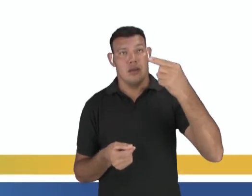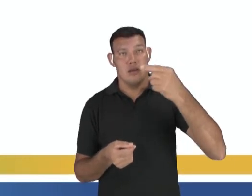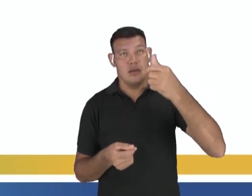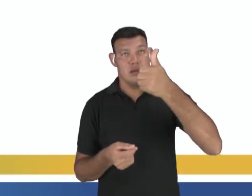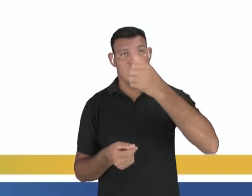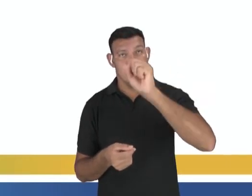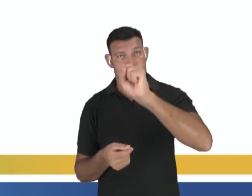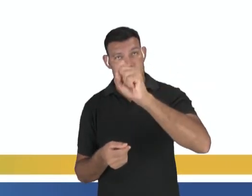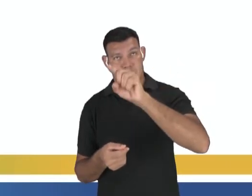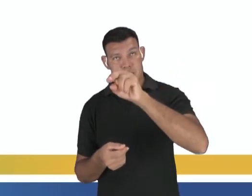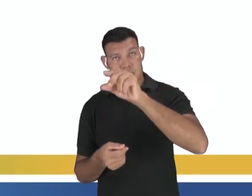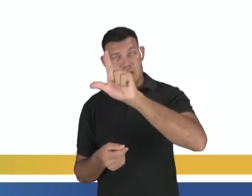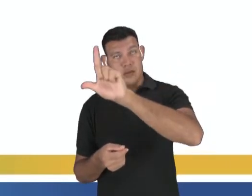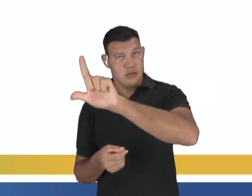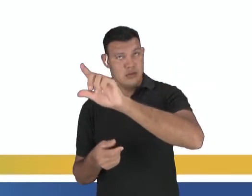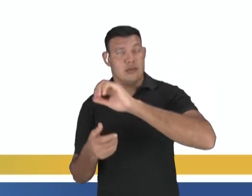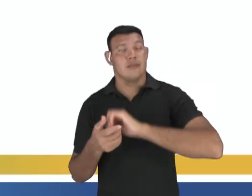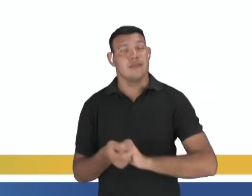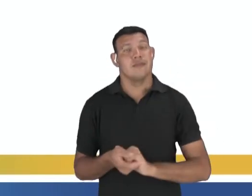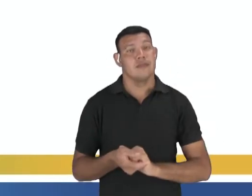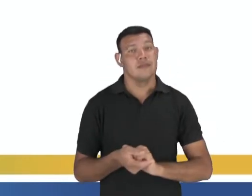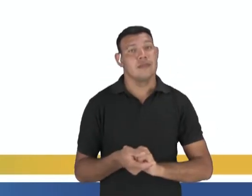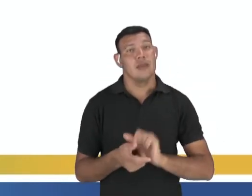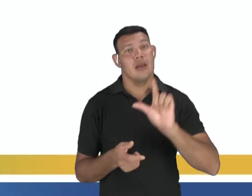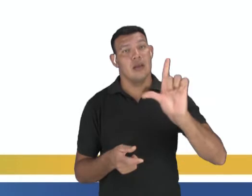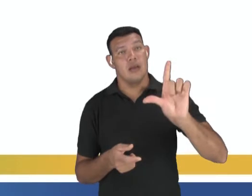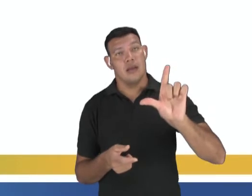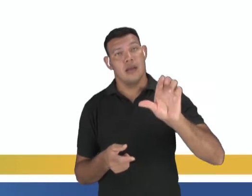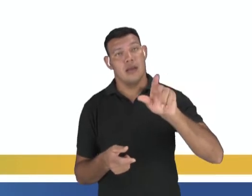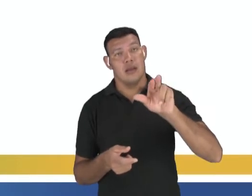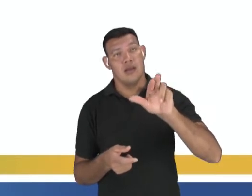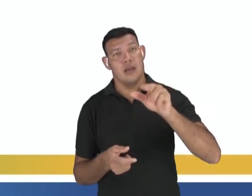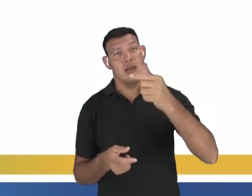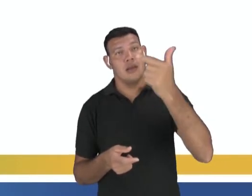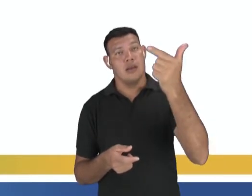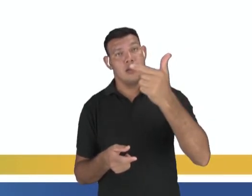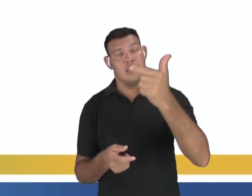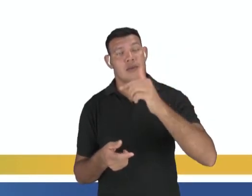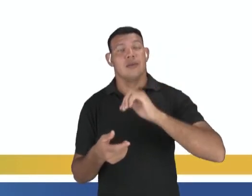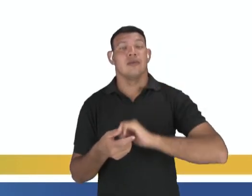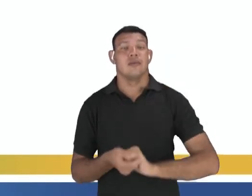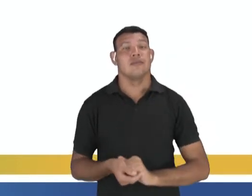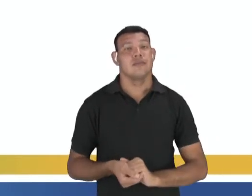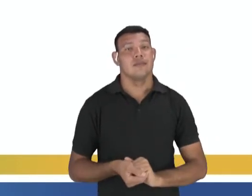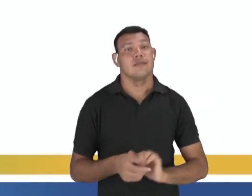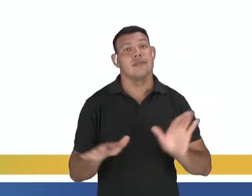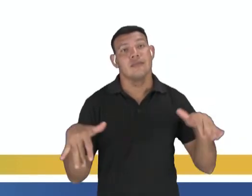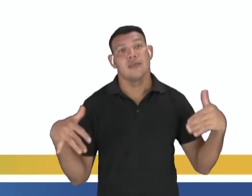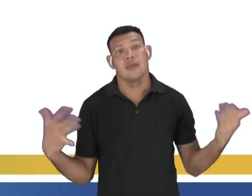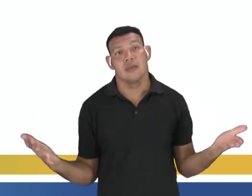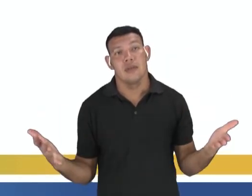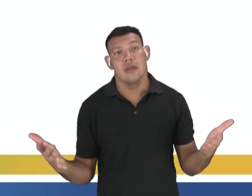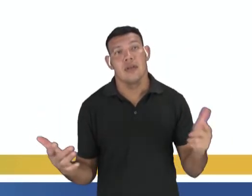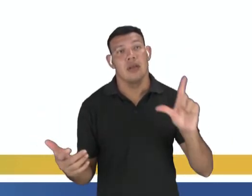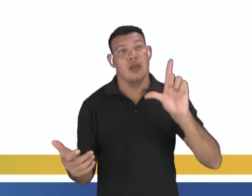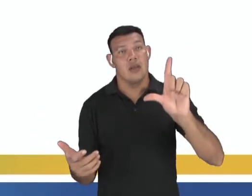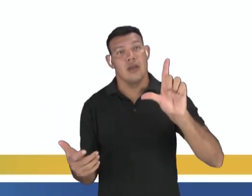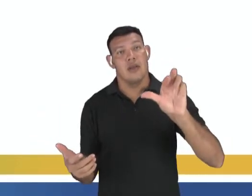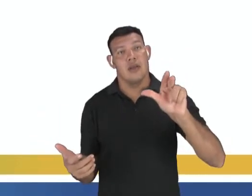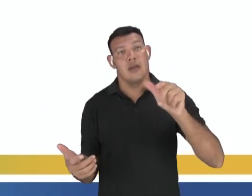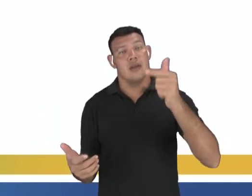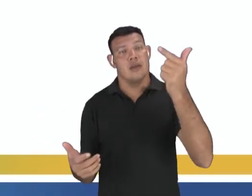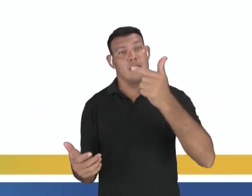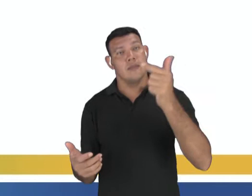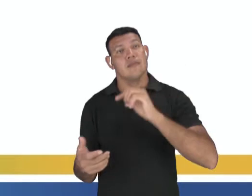igual a 40 menos 18, e daí nós temos que o valor de L é 22. Isso quer dizer que para L